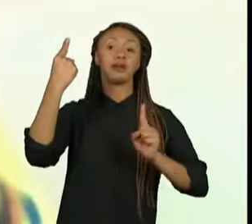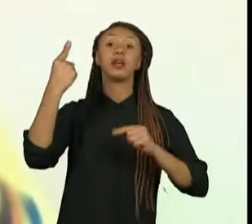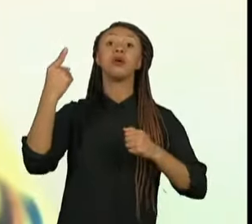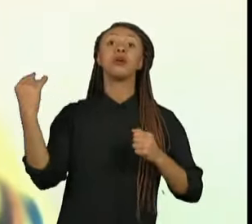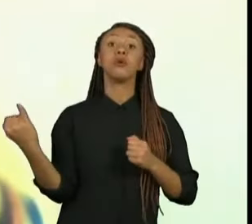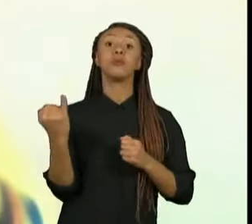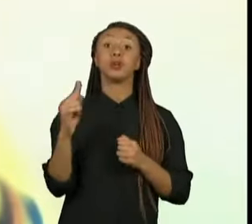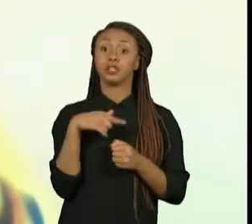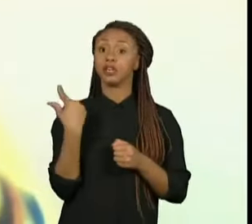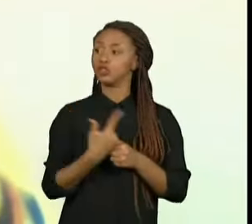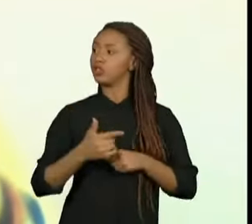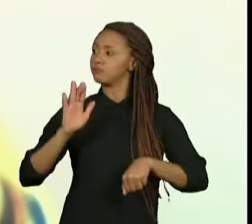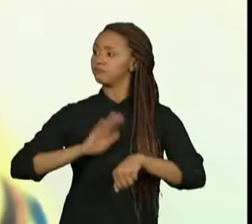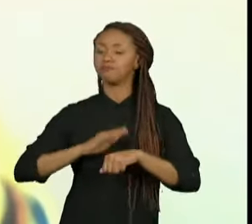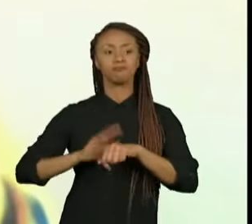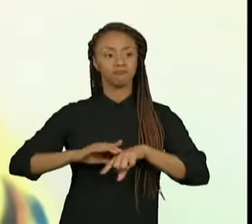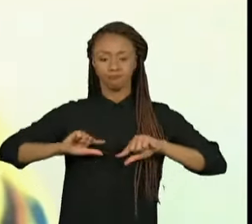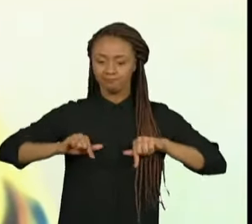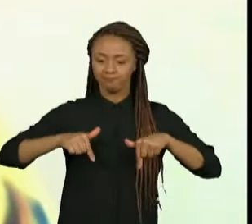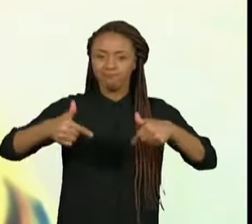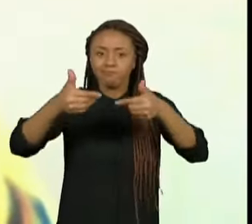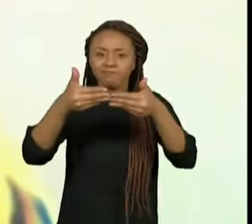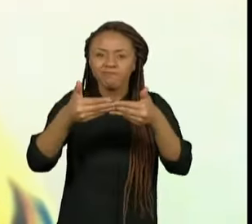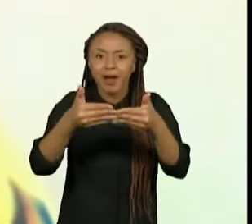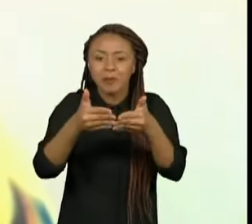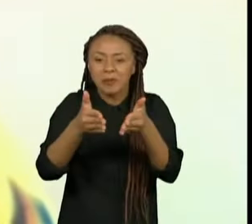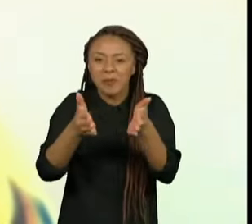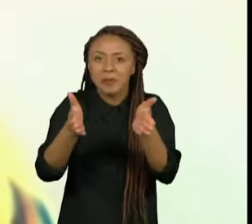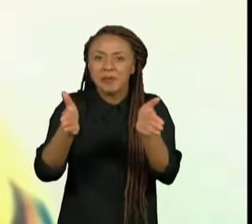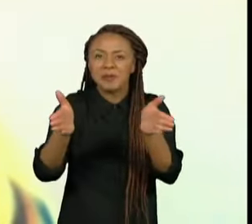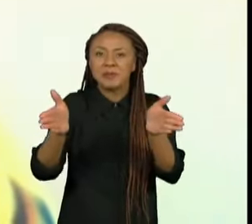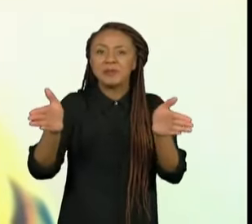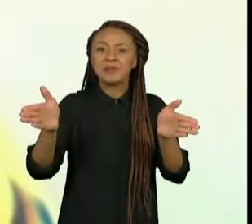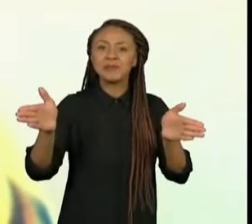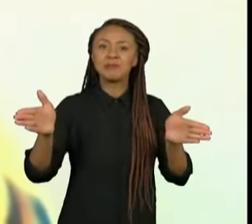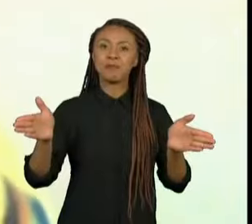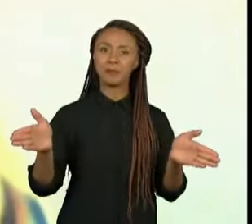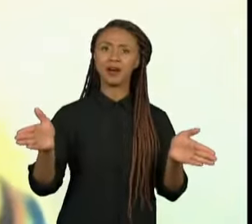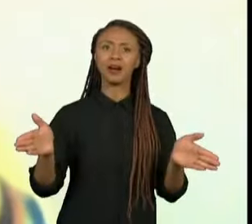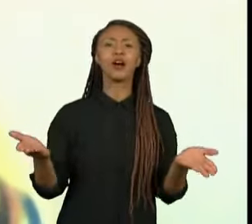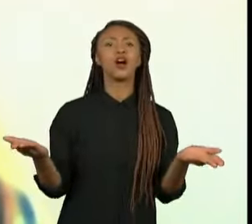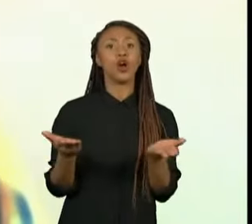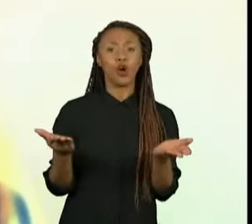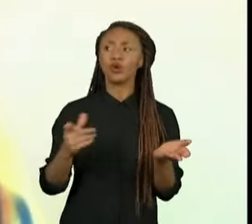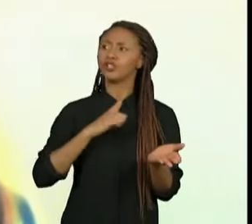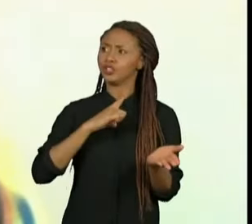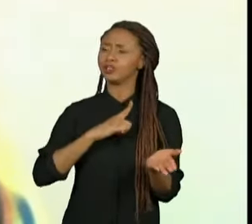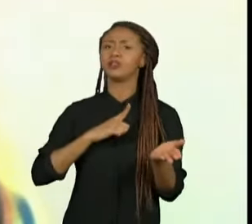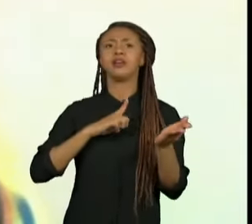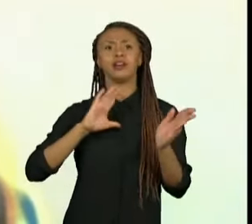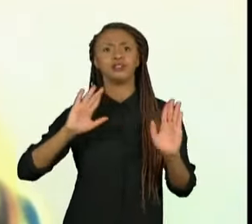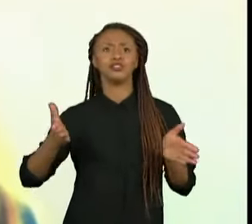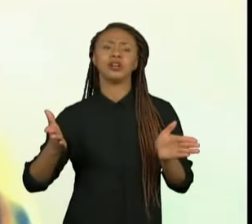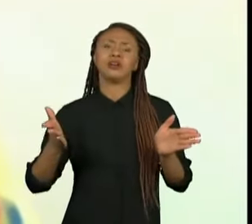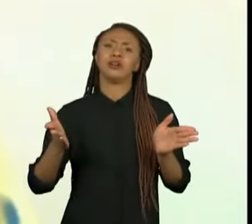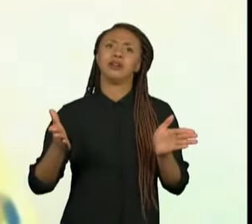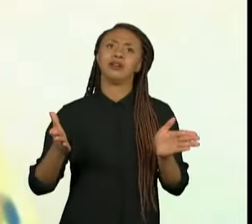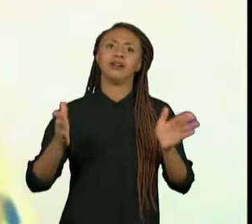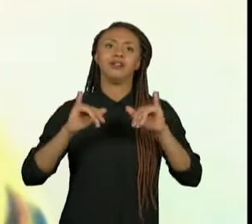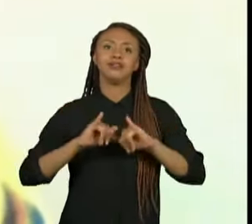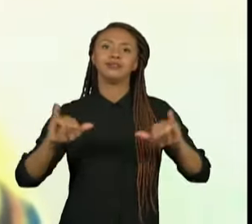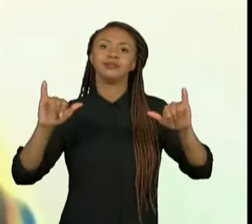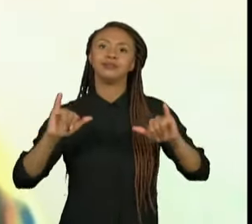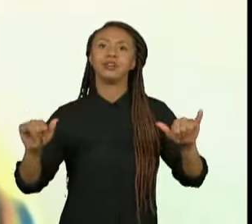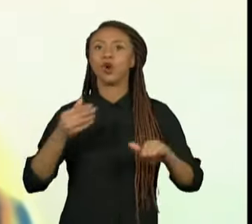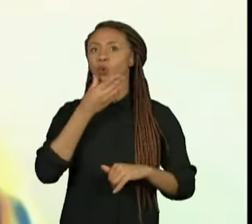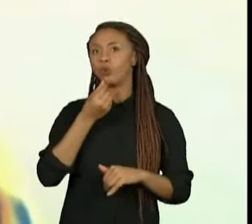você abrir caminhos. E hoje, quando eu vejo, né, tem aí uma campanha que nós temos o